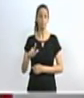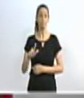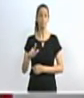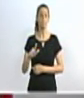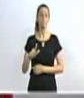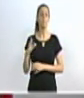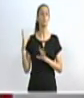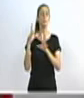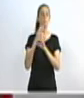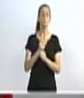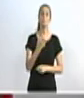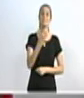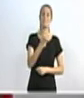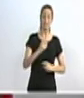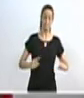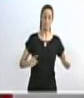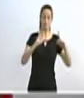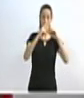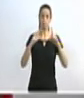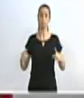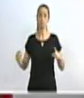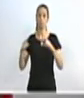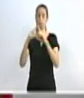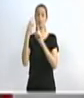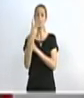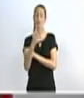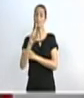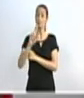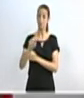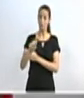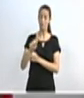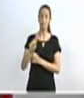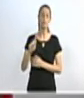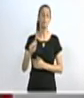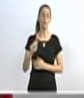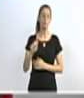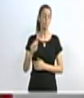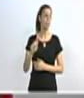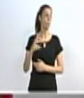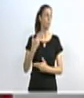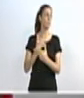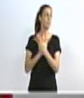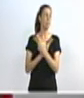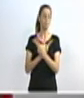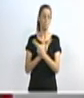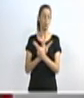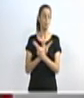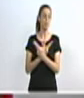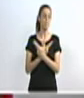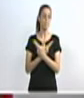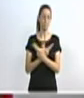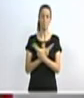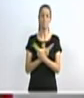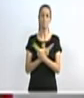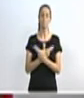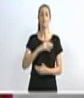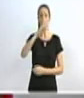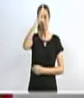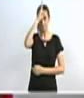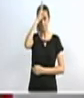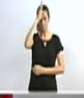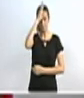são 6 torres 3G. Tá, em Salto Norte, me perdoem se eu errar a pronúncia, tá?